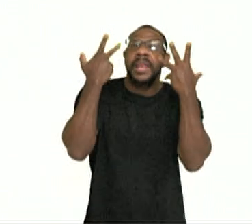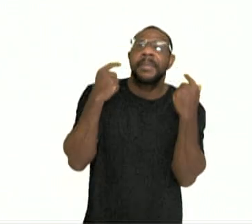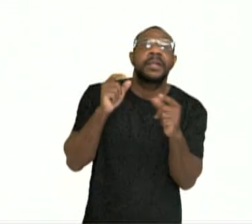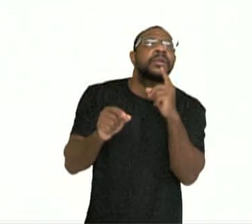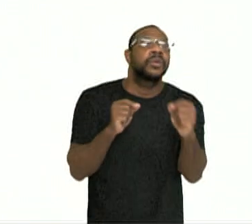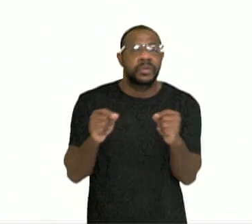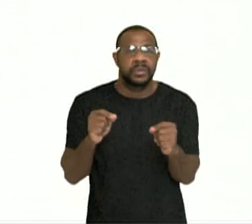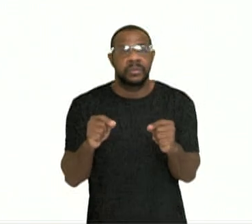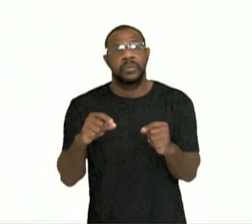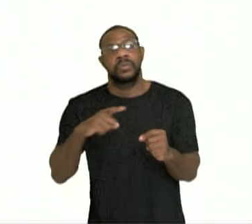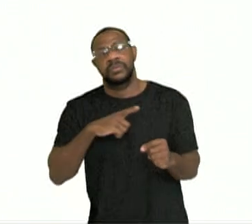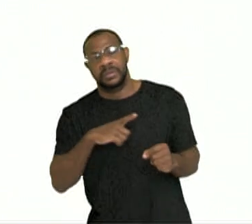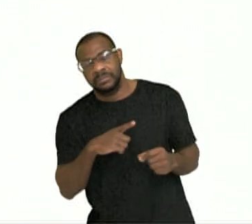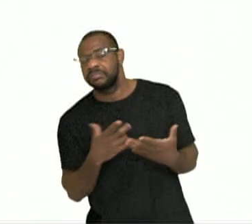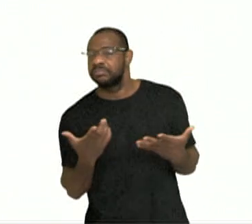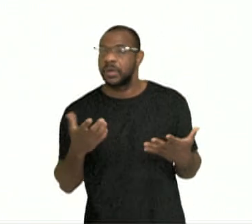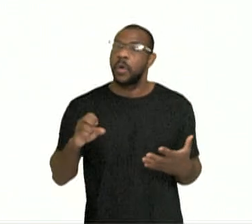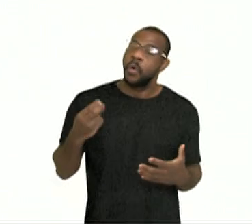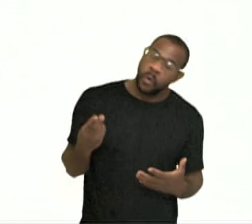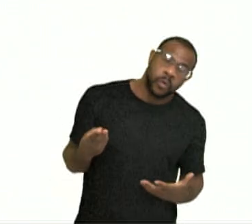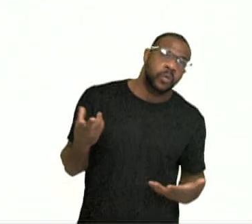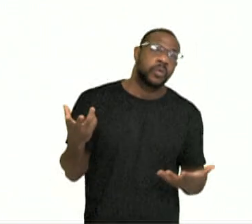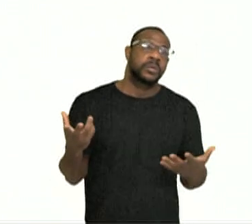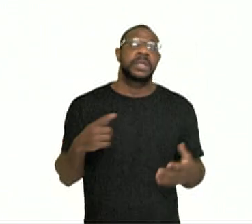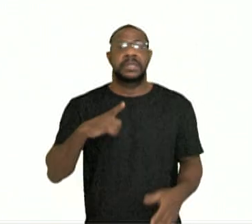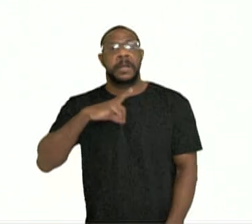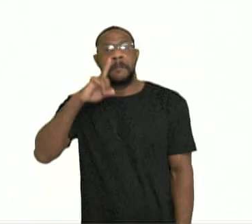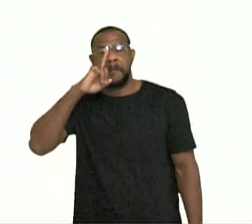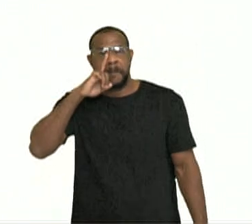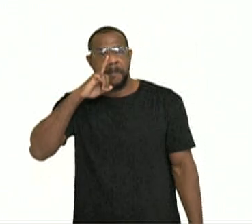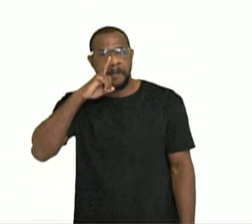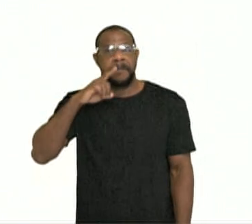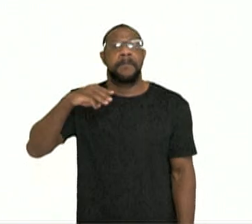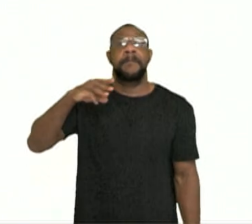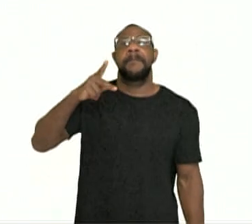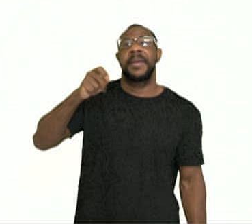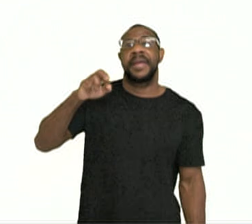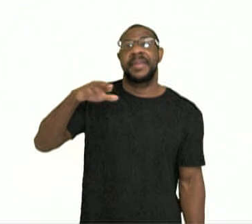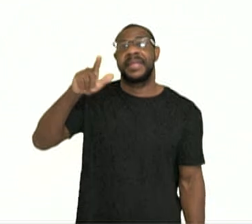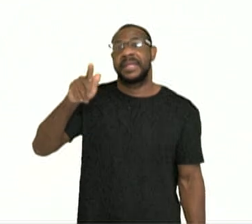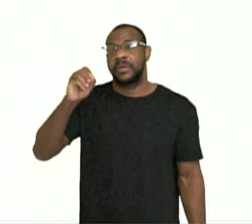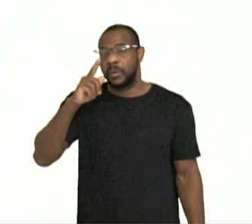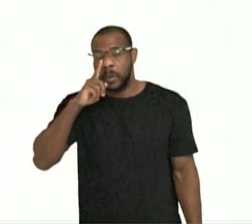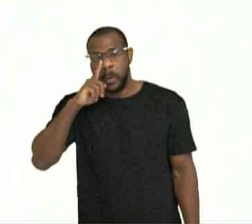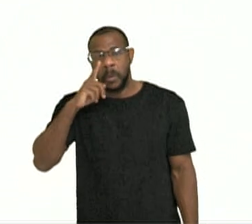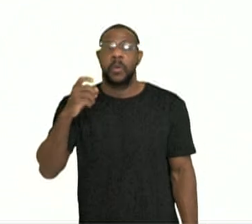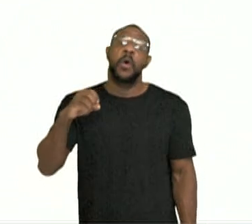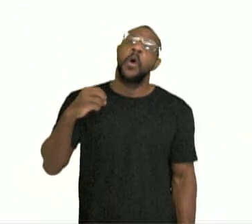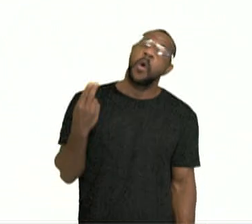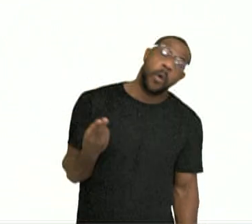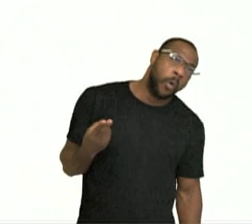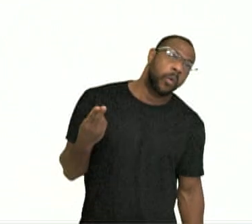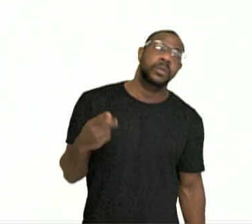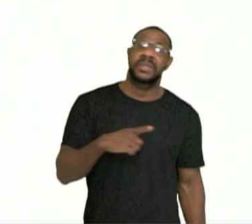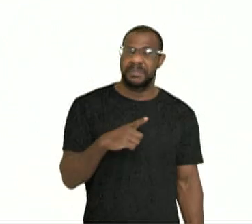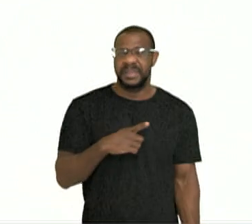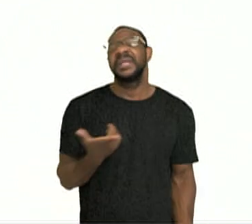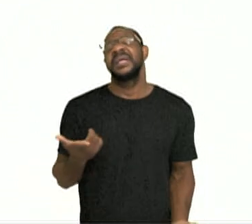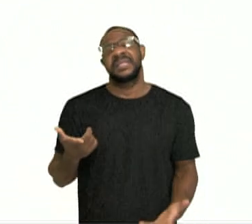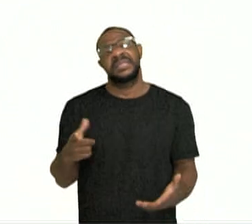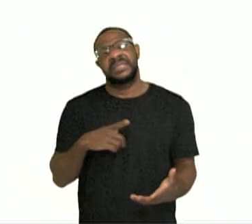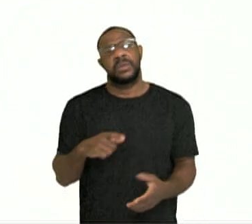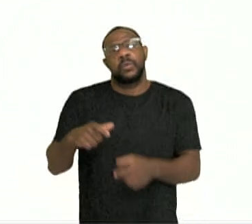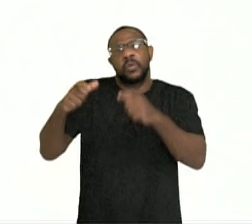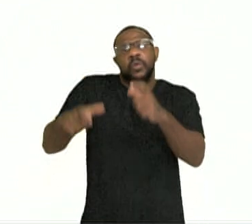que estão ou em perigo, né, crítico, somente em perigo ou ainda vulneráveis, né? Então,